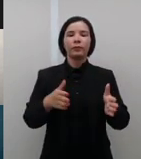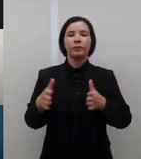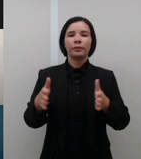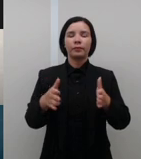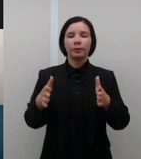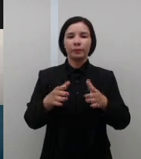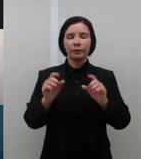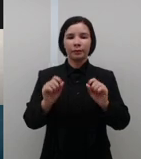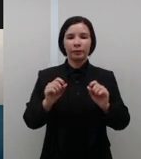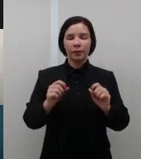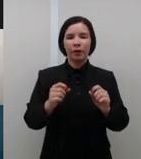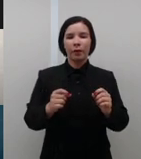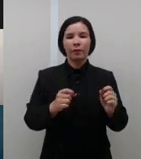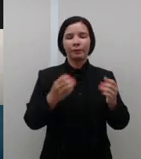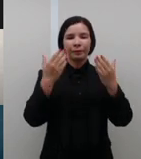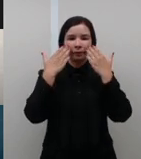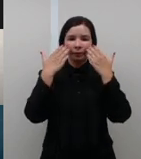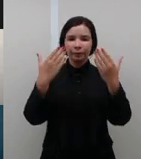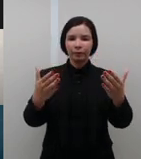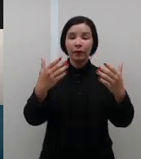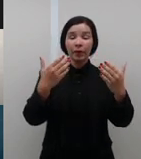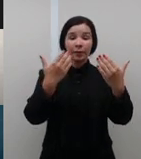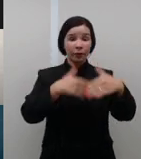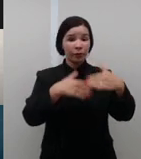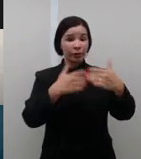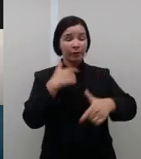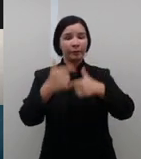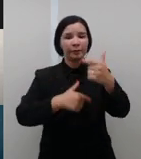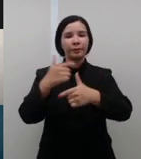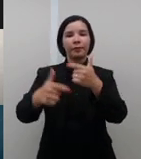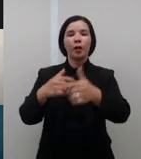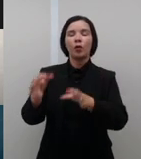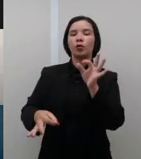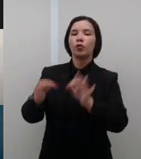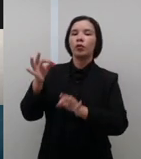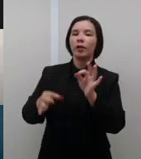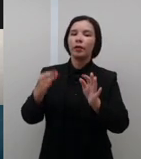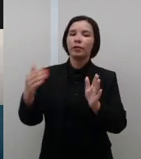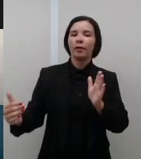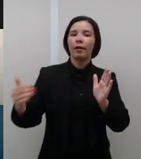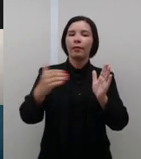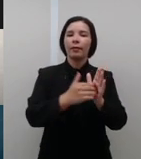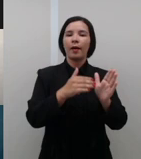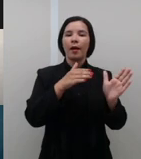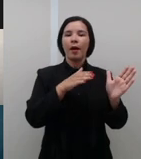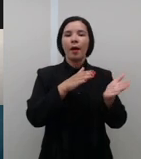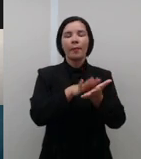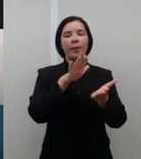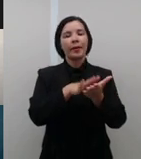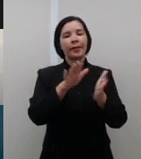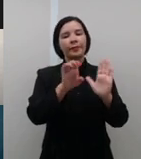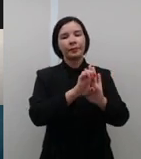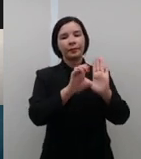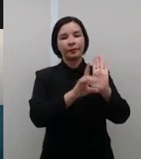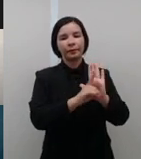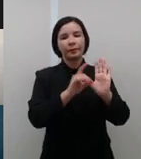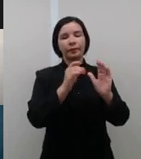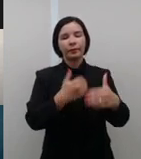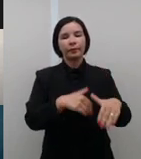títulos relativos às atividades jurídicas até a data da primeira publicação do edital do lançamento do certame, no próprio